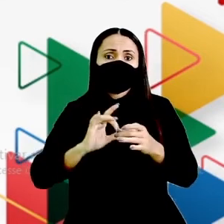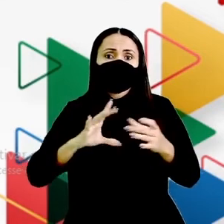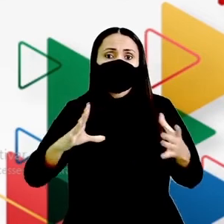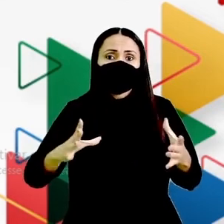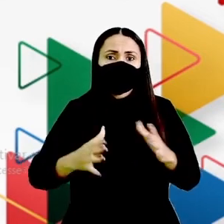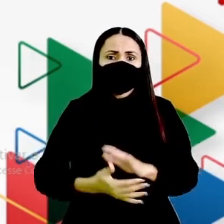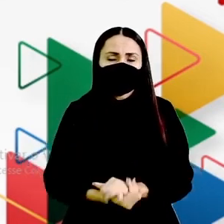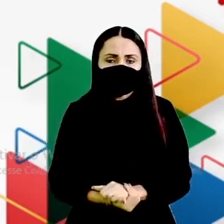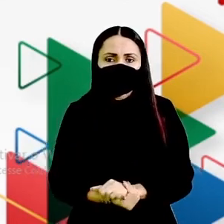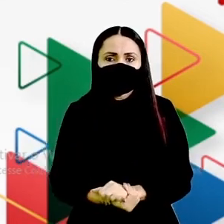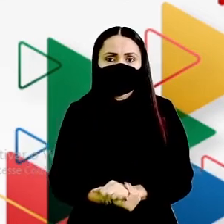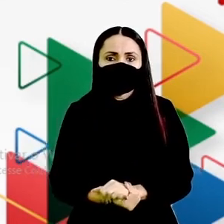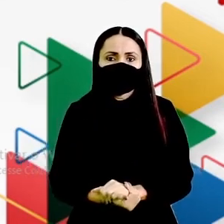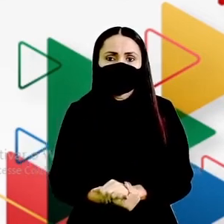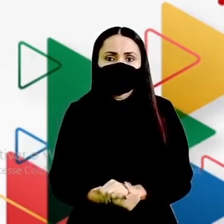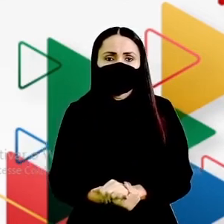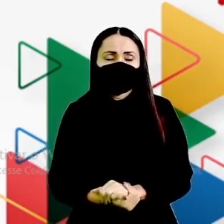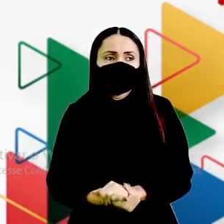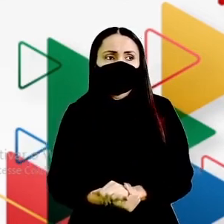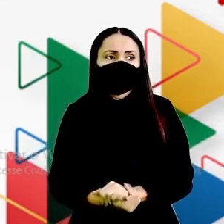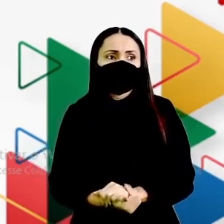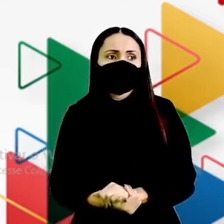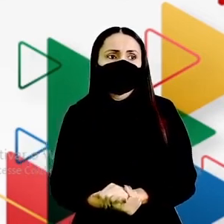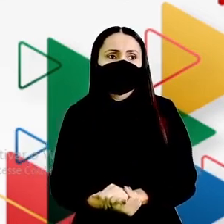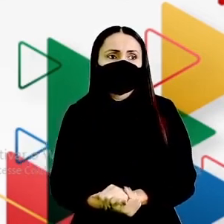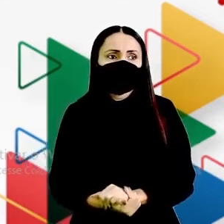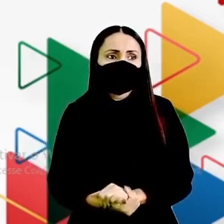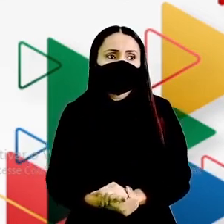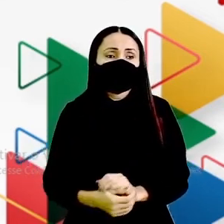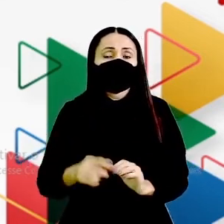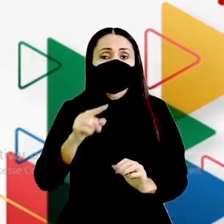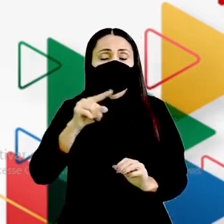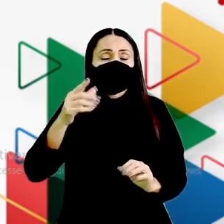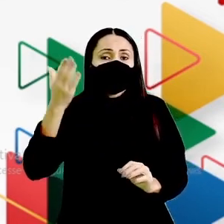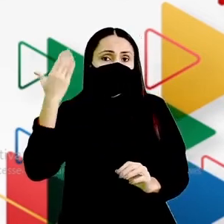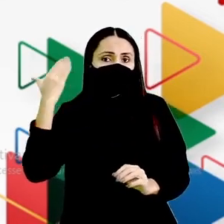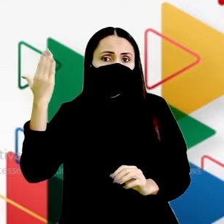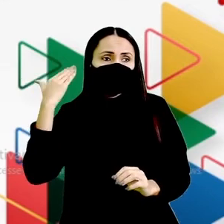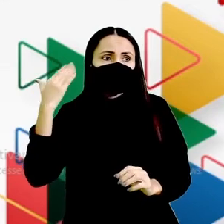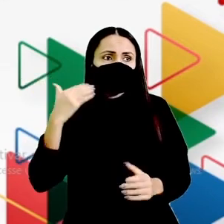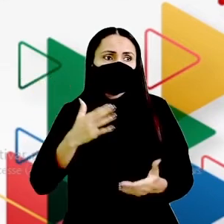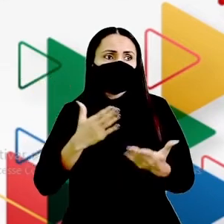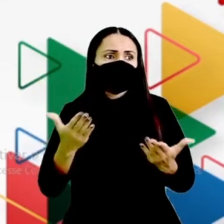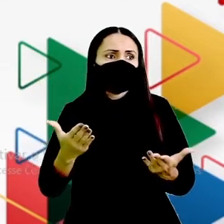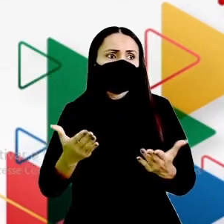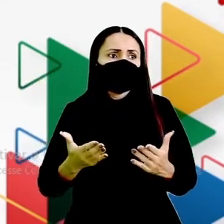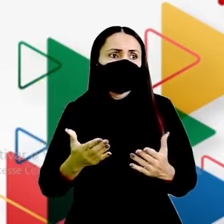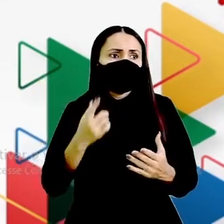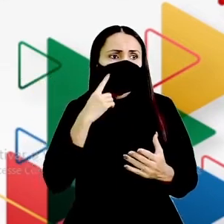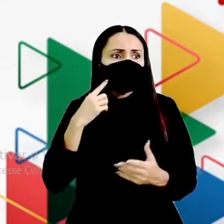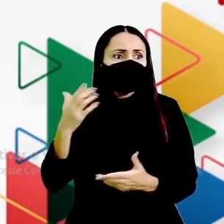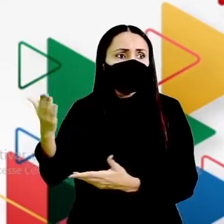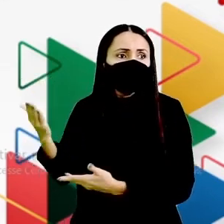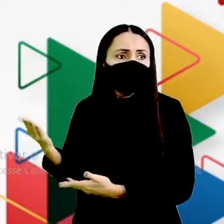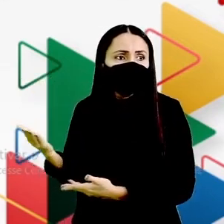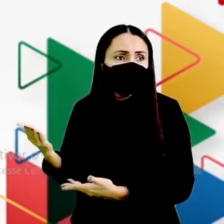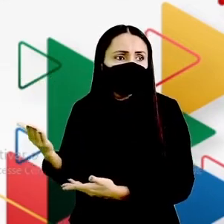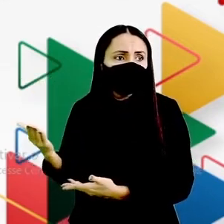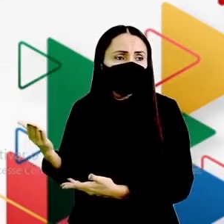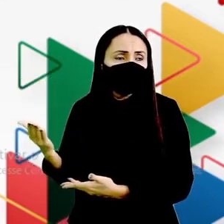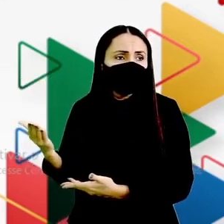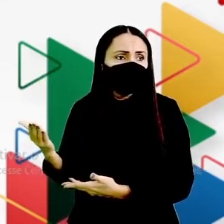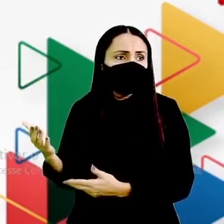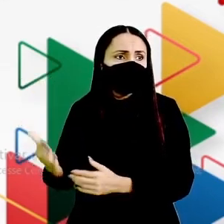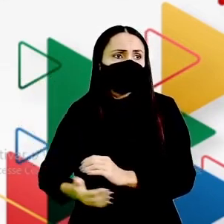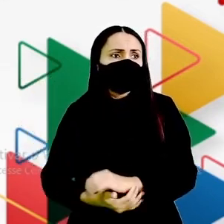olha, ei, oi, acentuado. Antigamente era ei, oi, el, até a gente brincava em ei, oi,